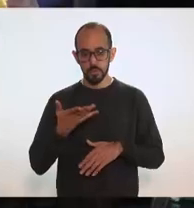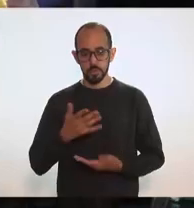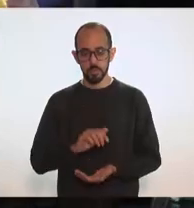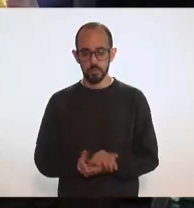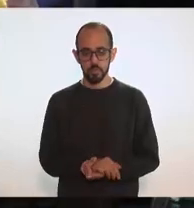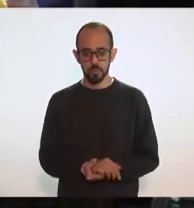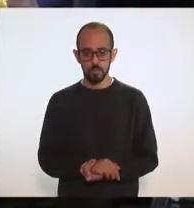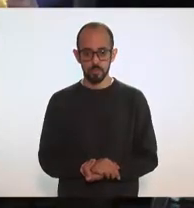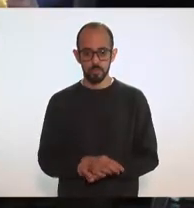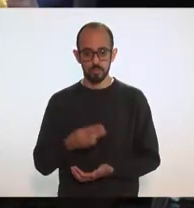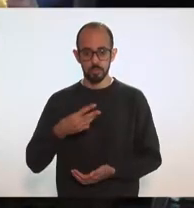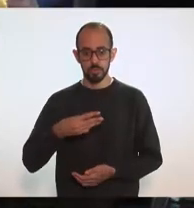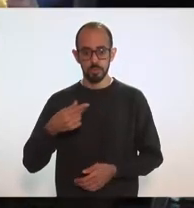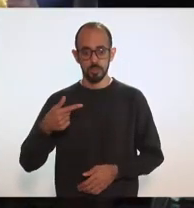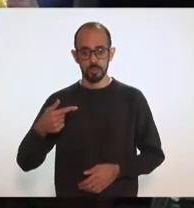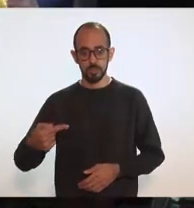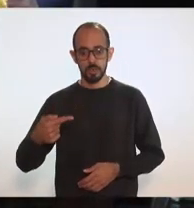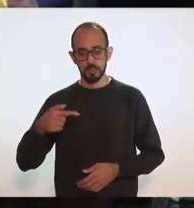19.